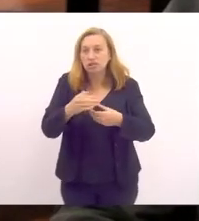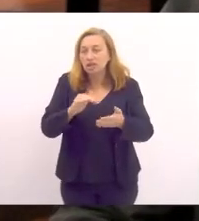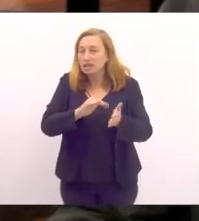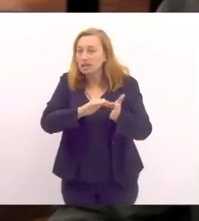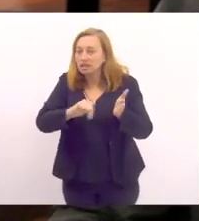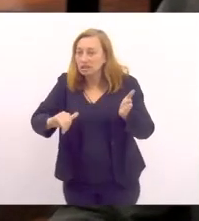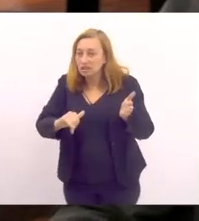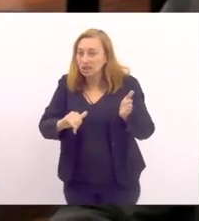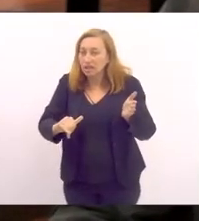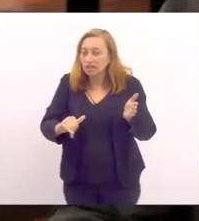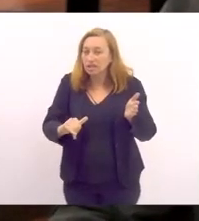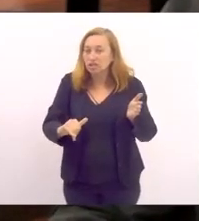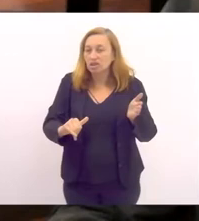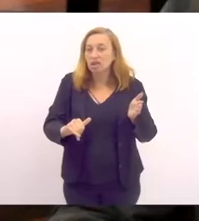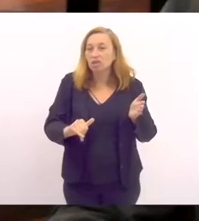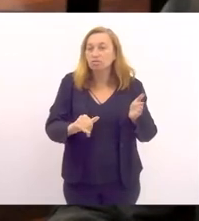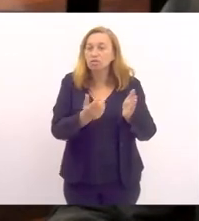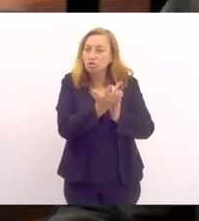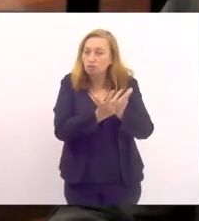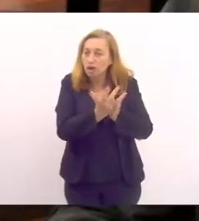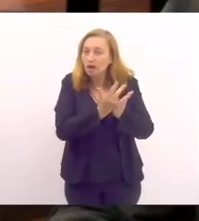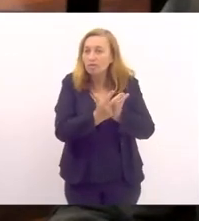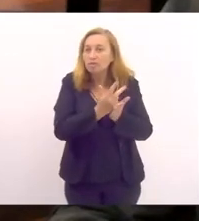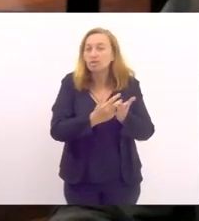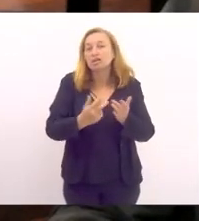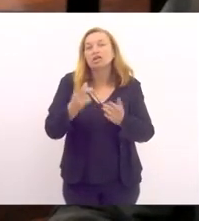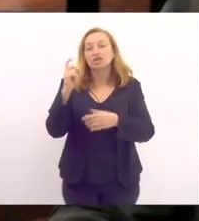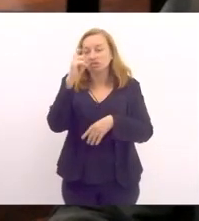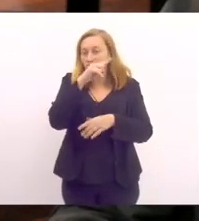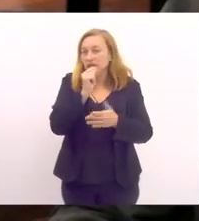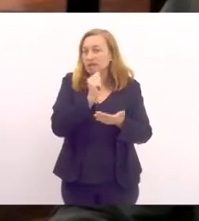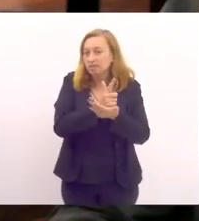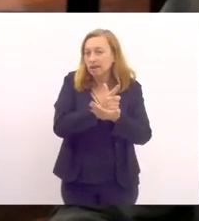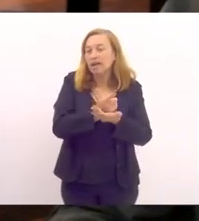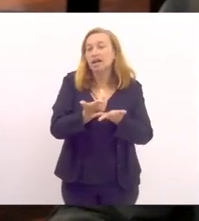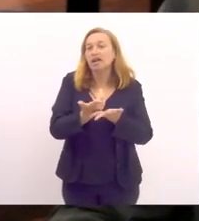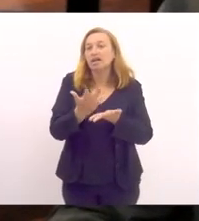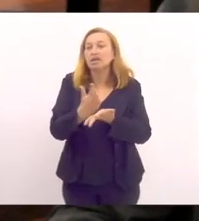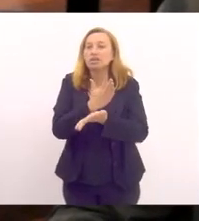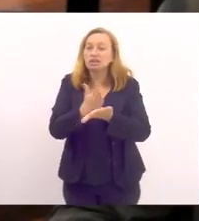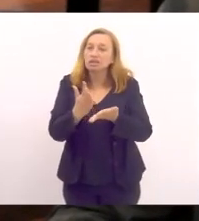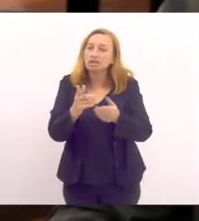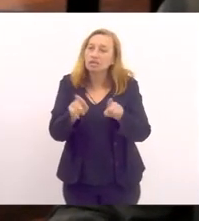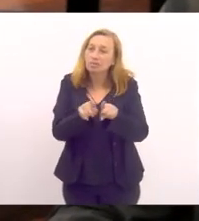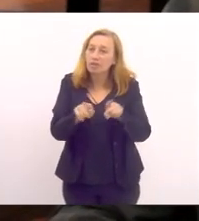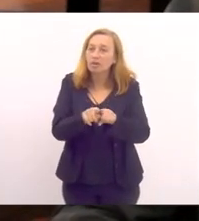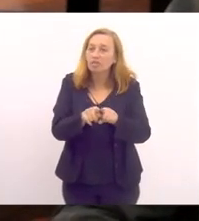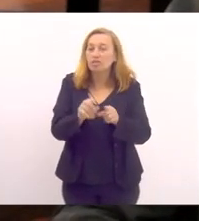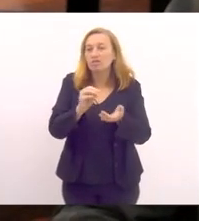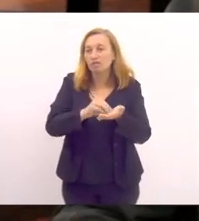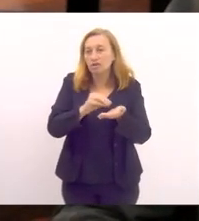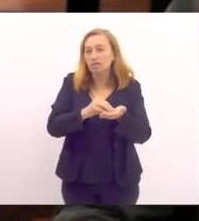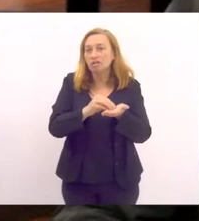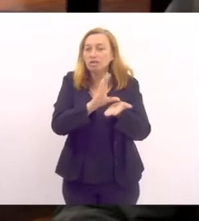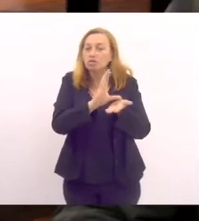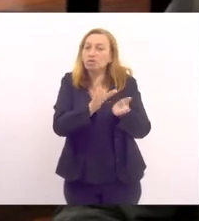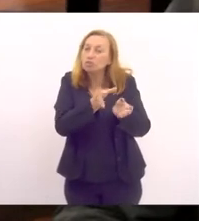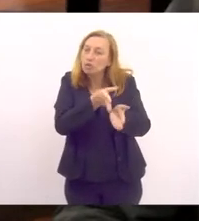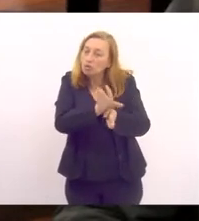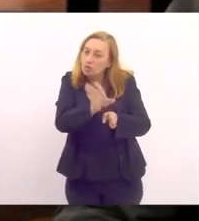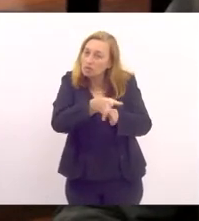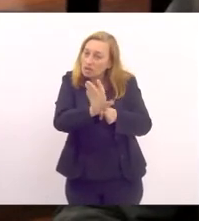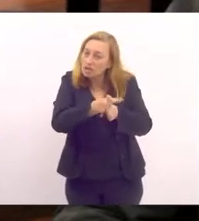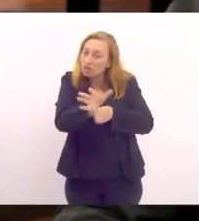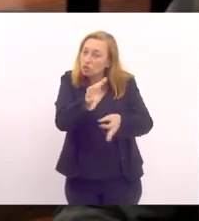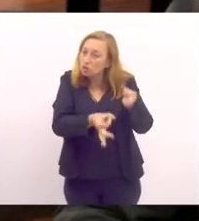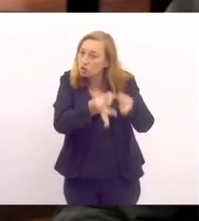com dificuldade de ter a documentação regular. E às vezes, o que falta é uma assessoria, uma orientação jurídica. Porque, às